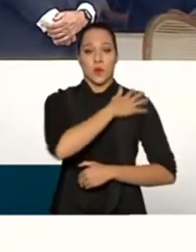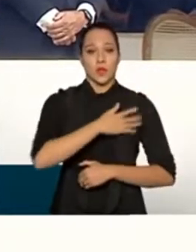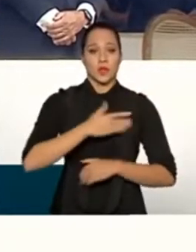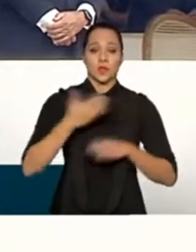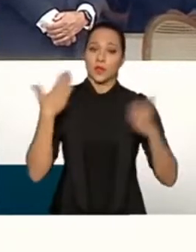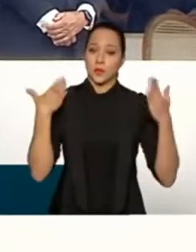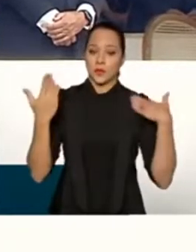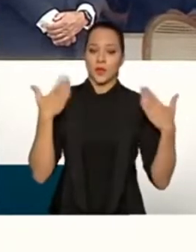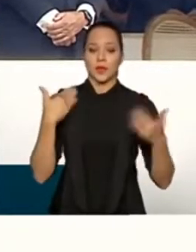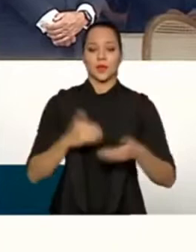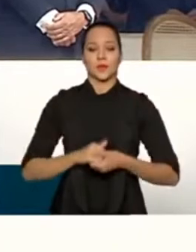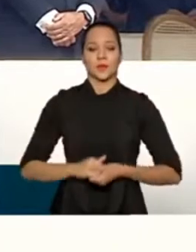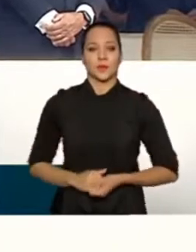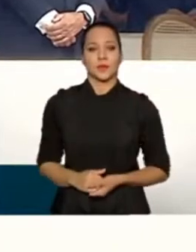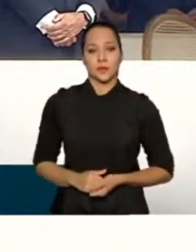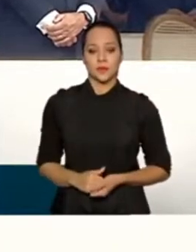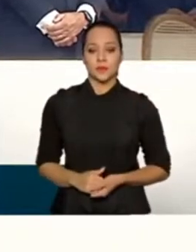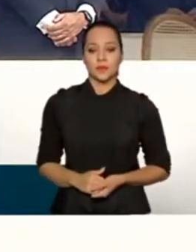Marinha.